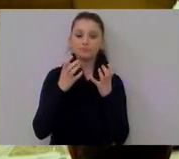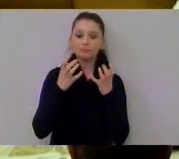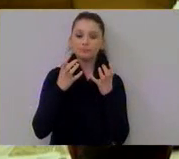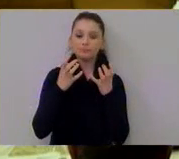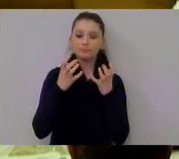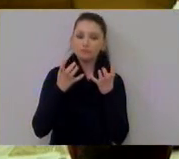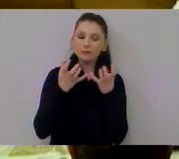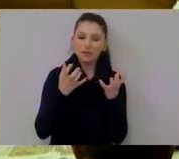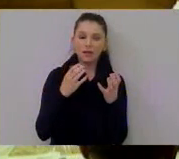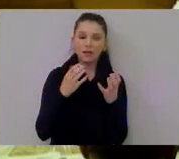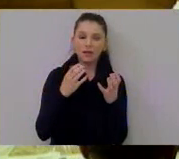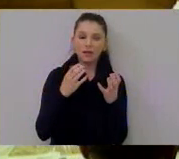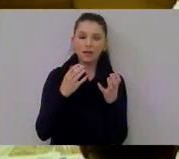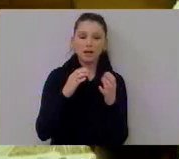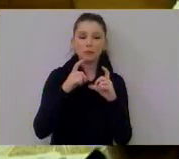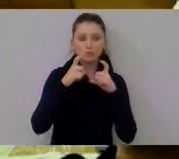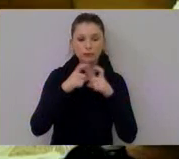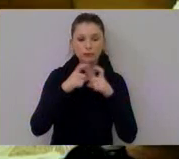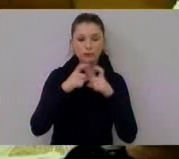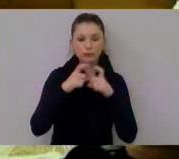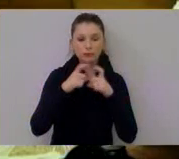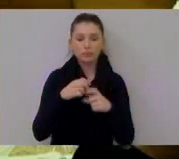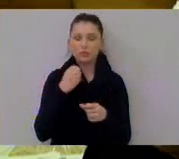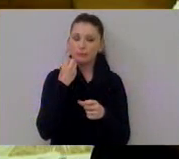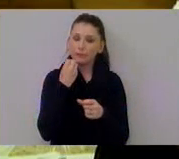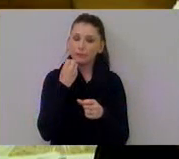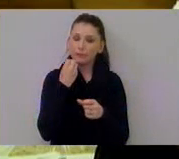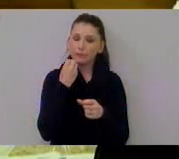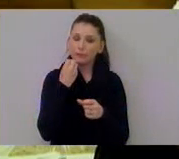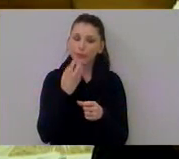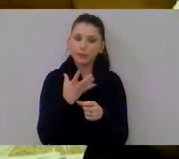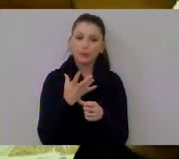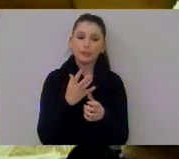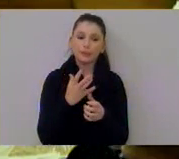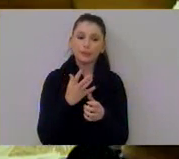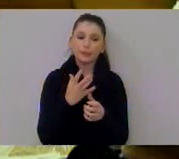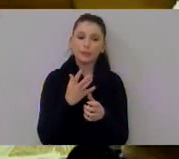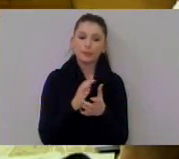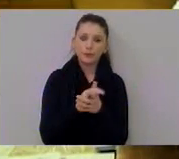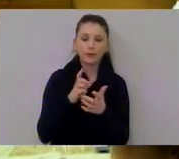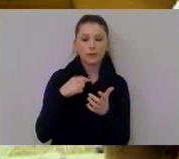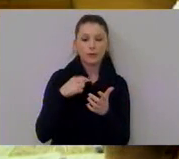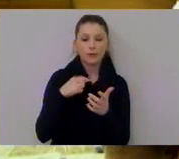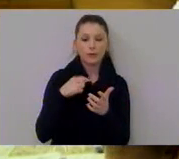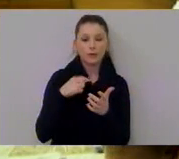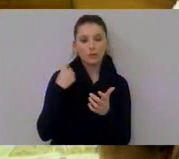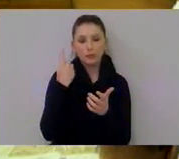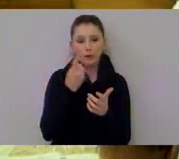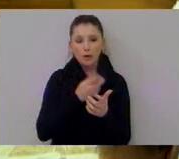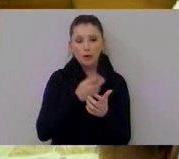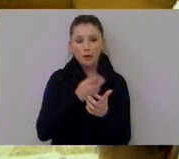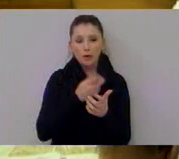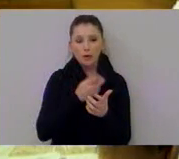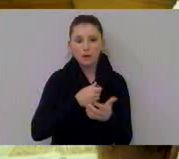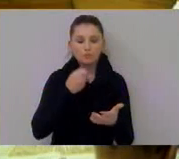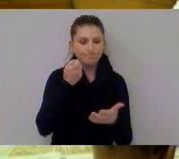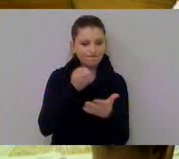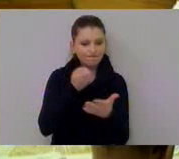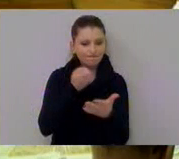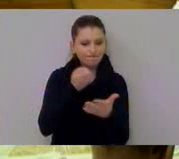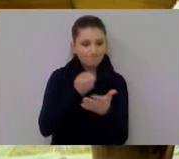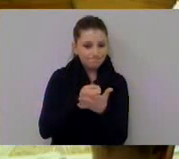nosso prefeito, do secretário de obras, que faça e atenda a demanda